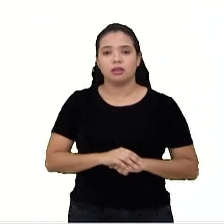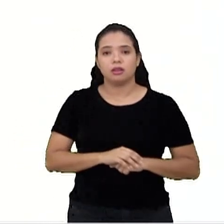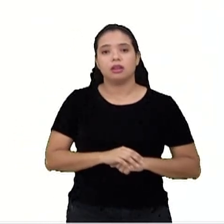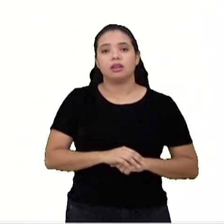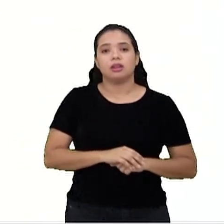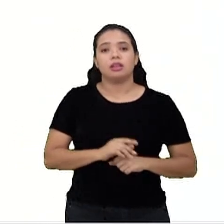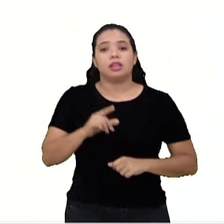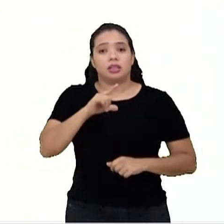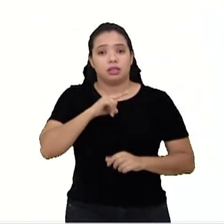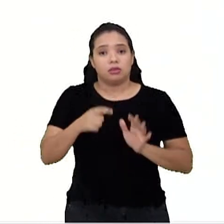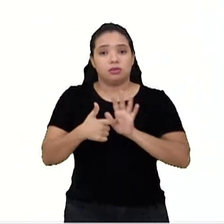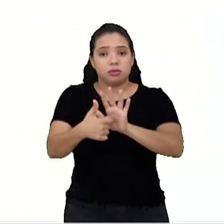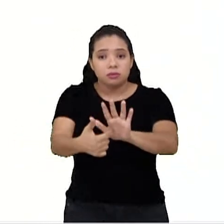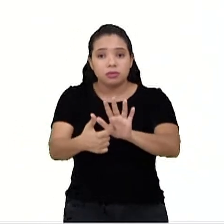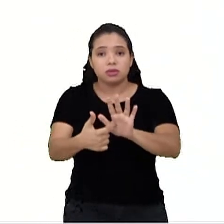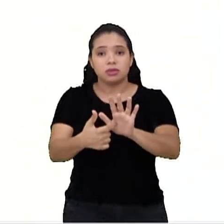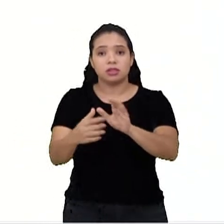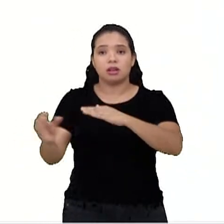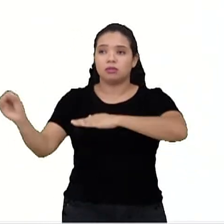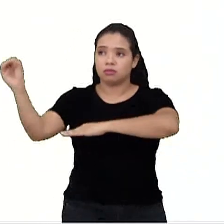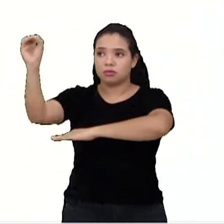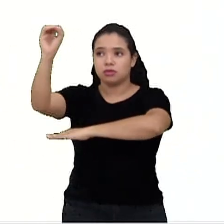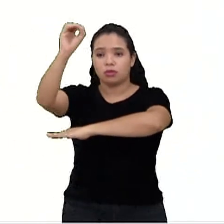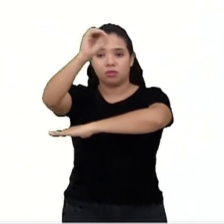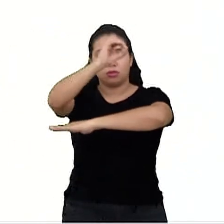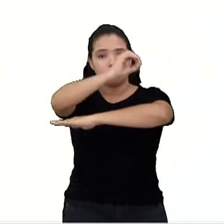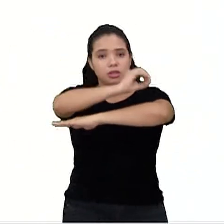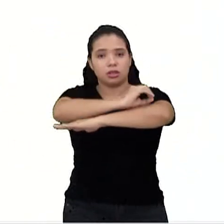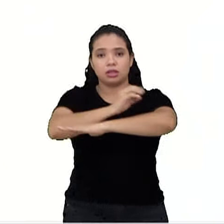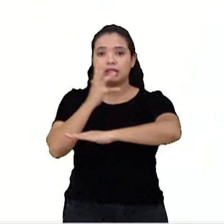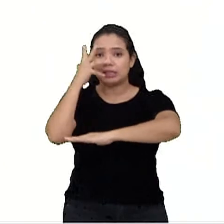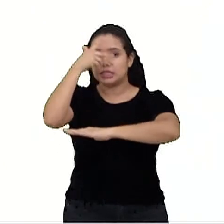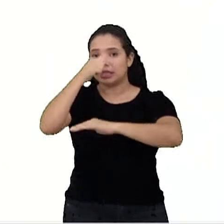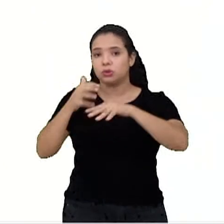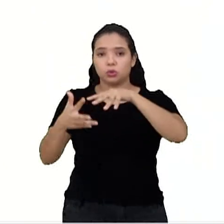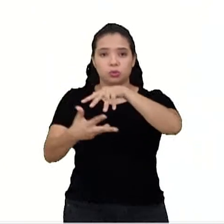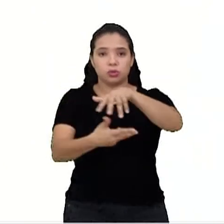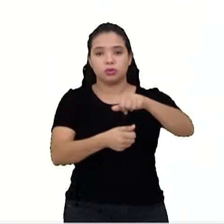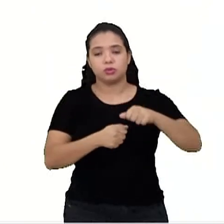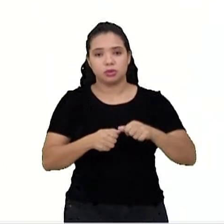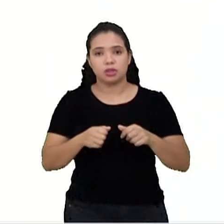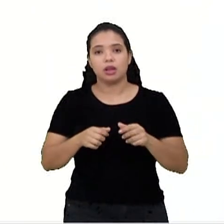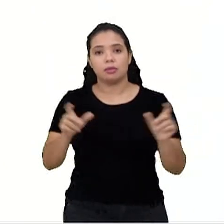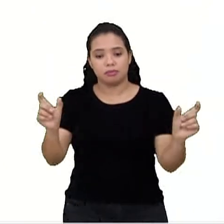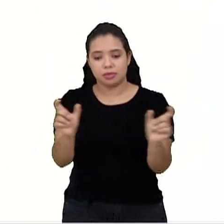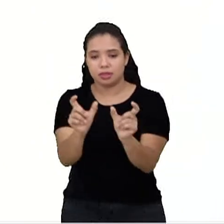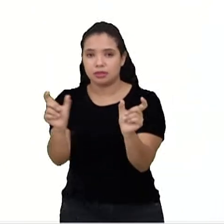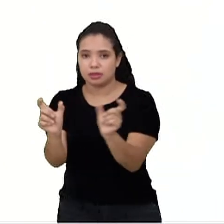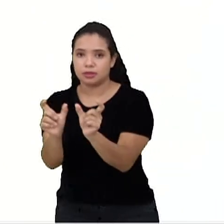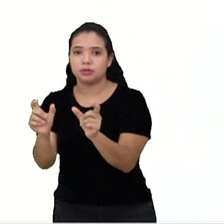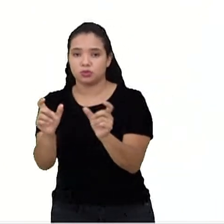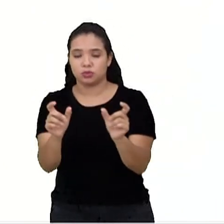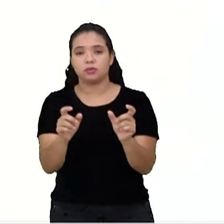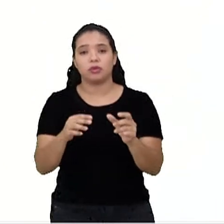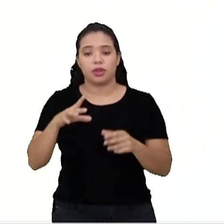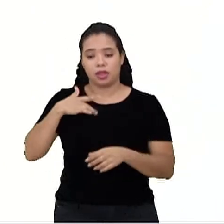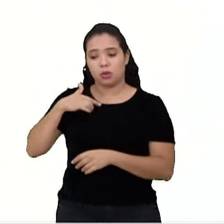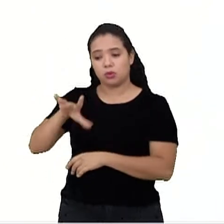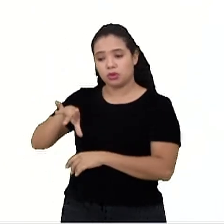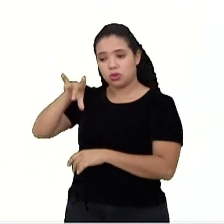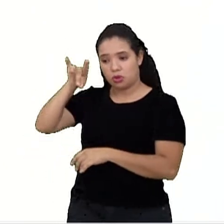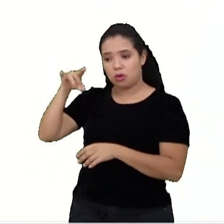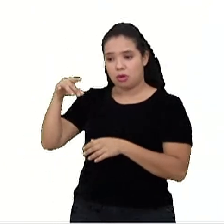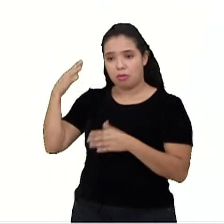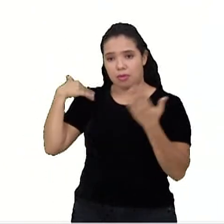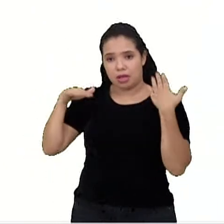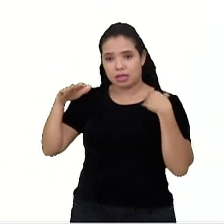instante e te mostrarei o pôr do sol mais lindo do mundo, período composto. Escolhi este passeio porque é de